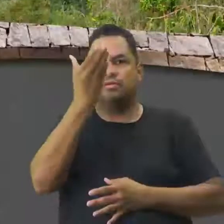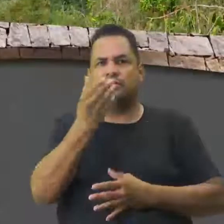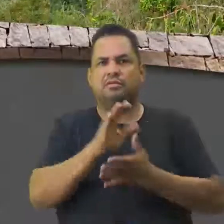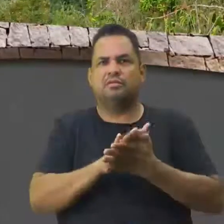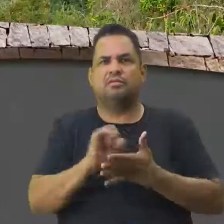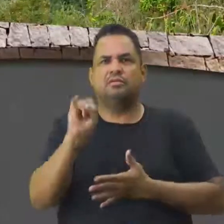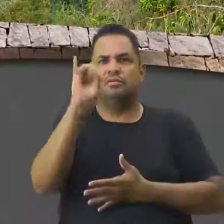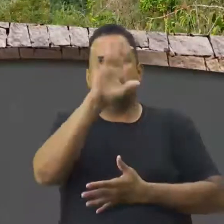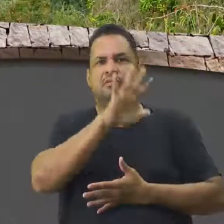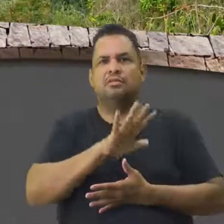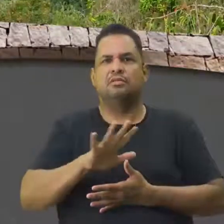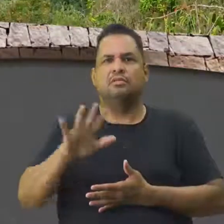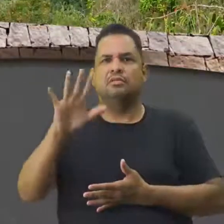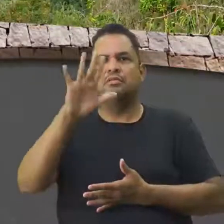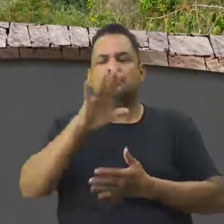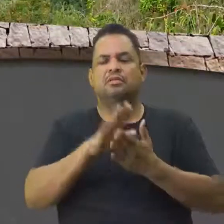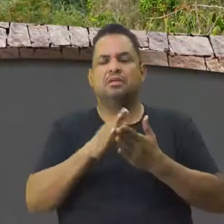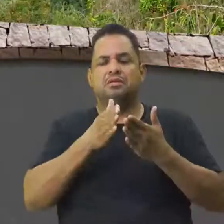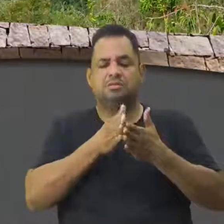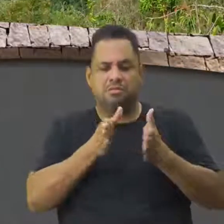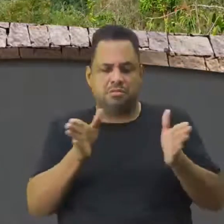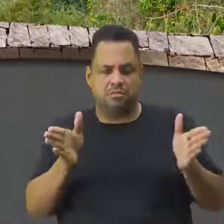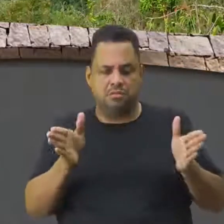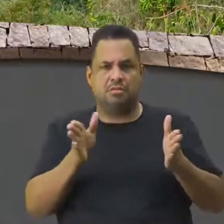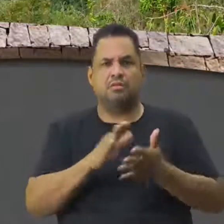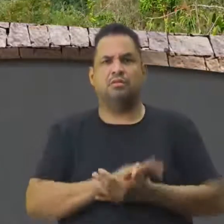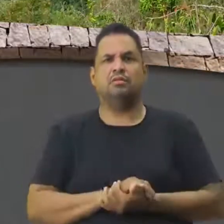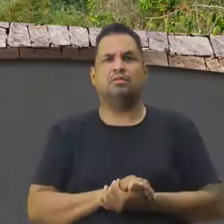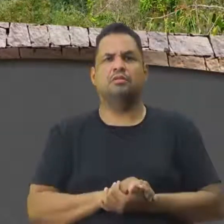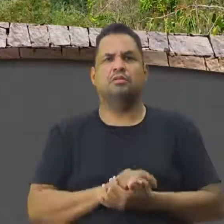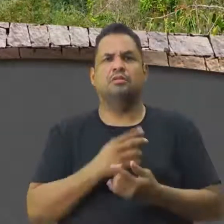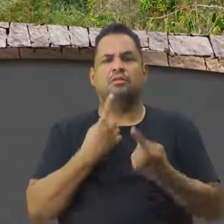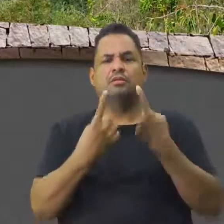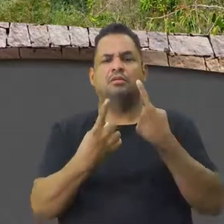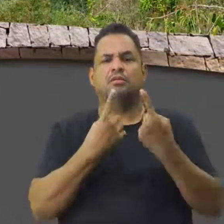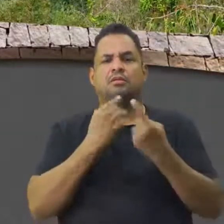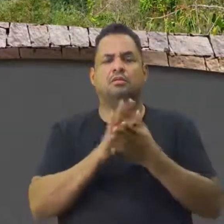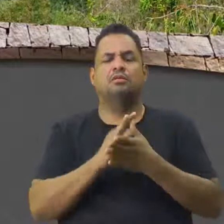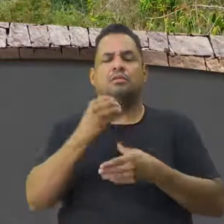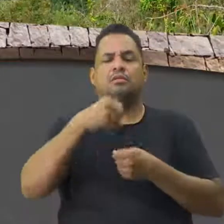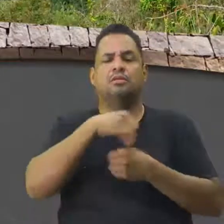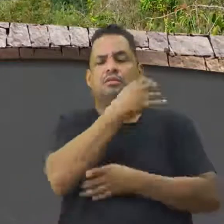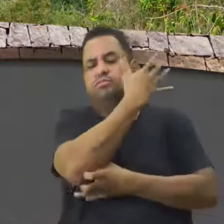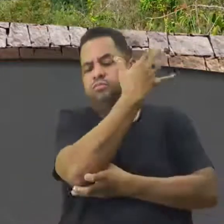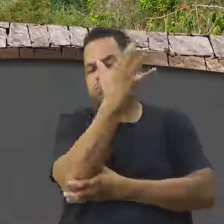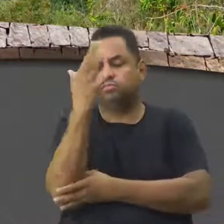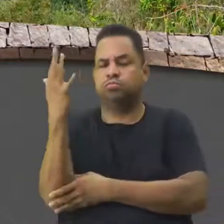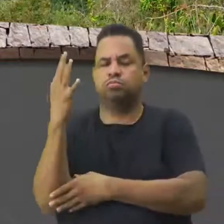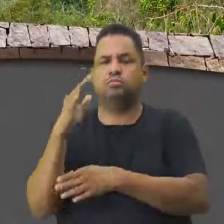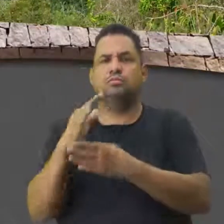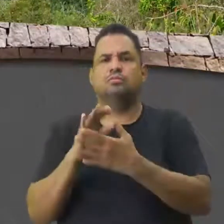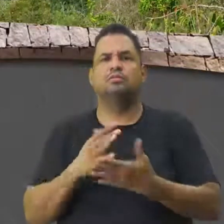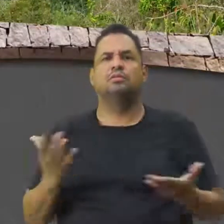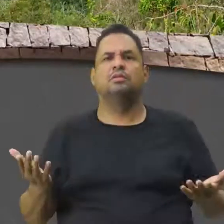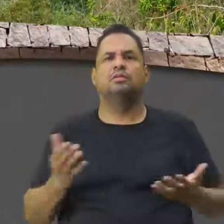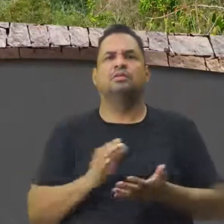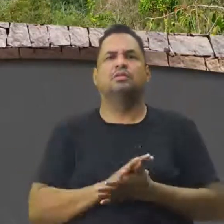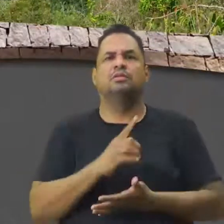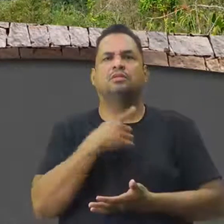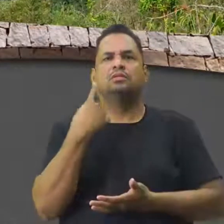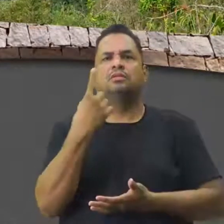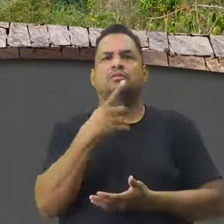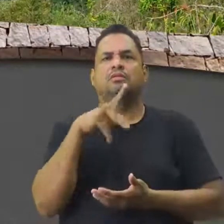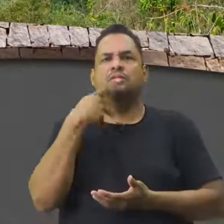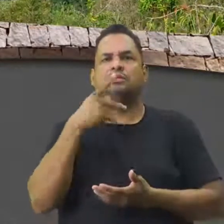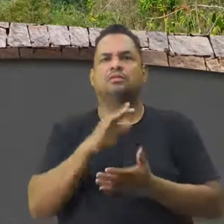é essa abertura de uma rodovia dentro de uma floresta. Nós estamos falando quando? Nós estamos falando aí dos